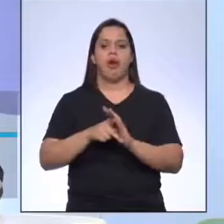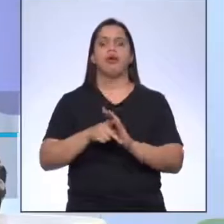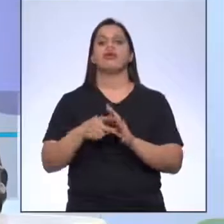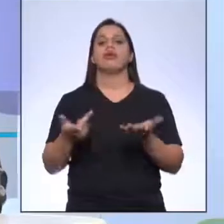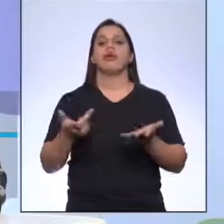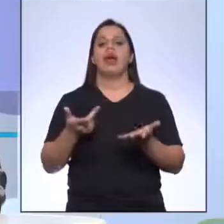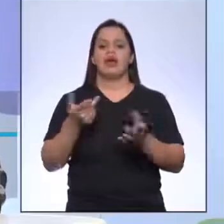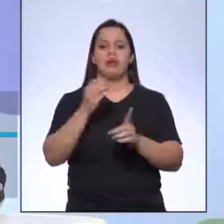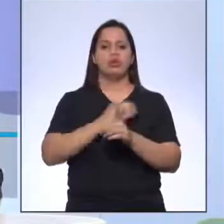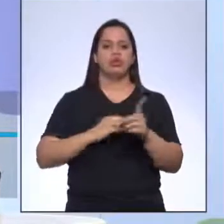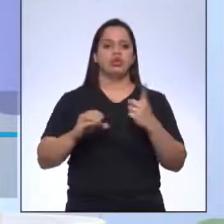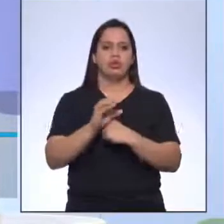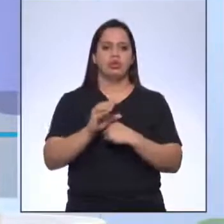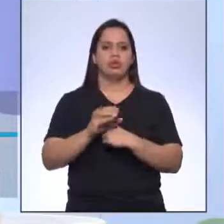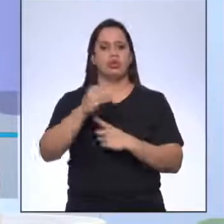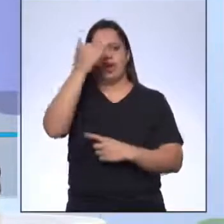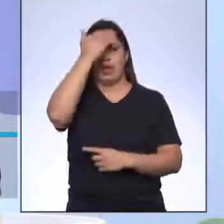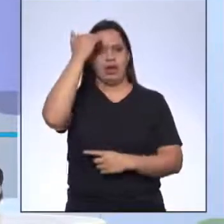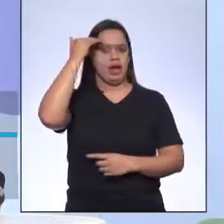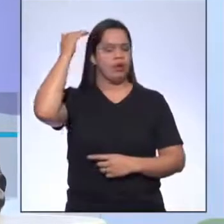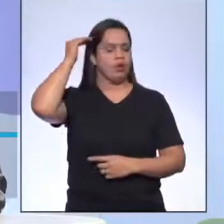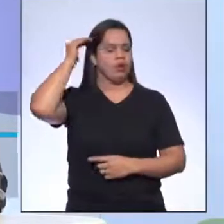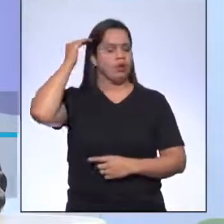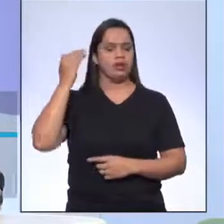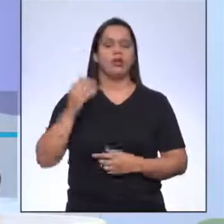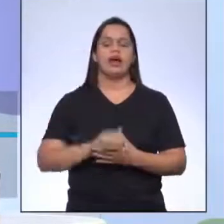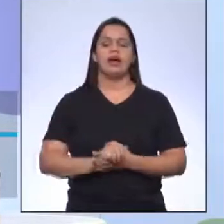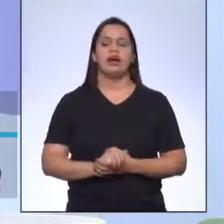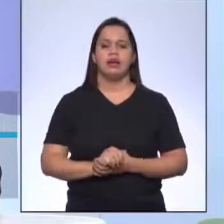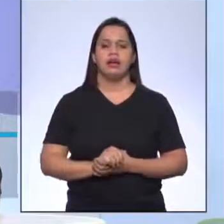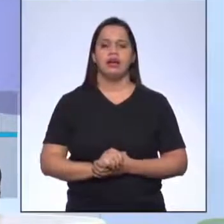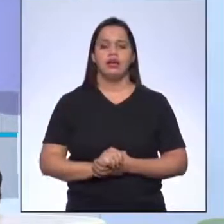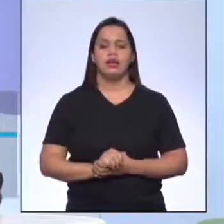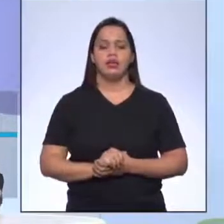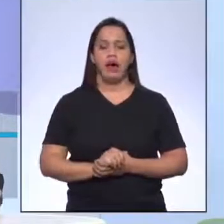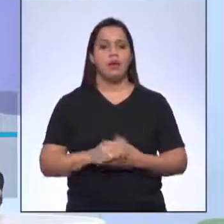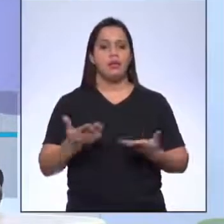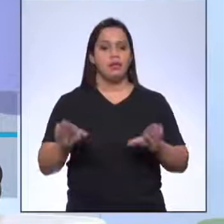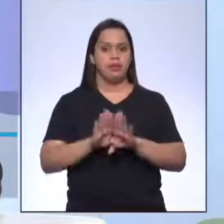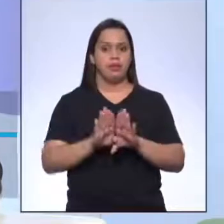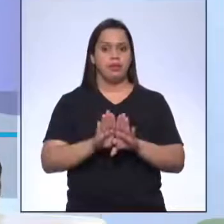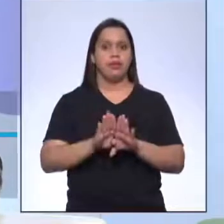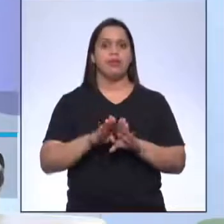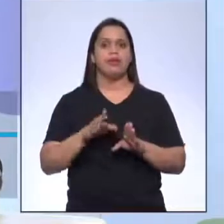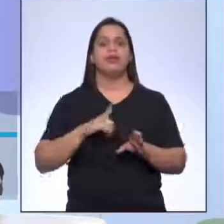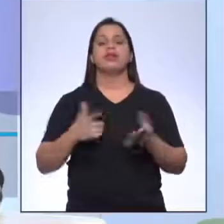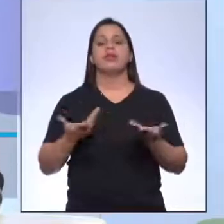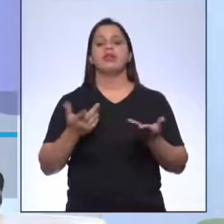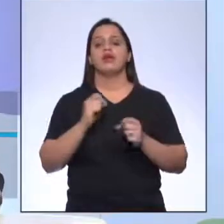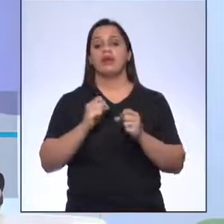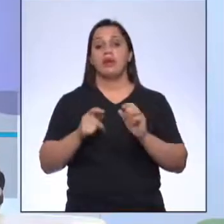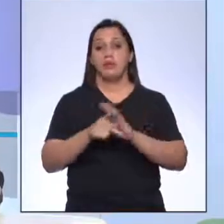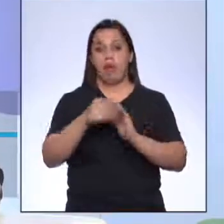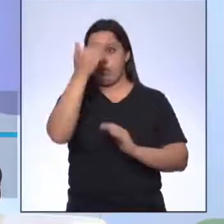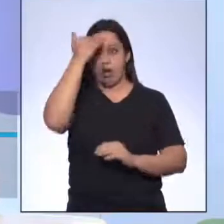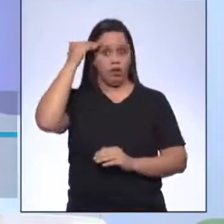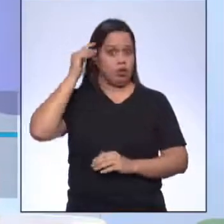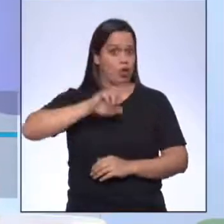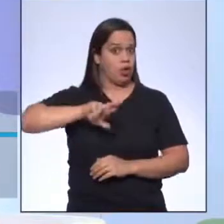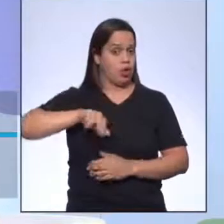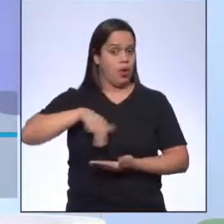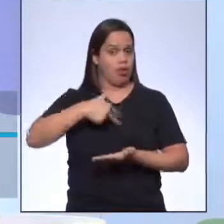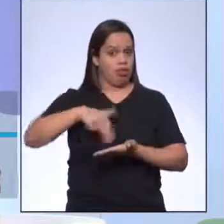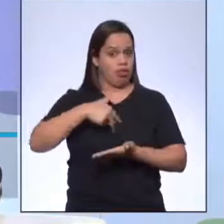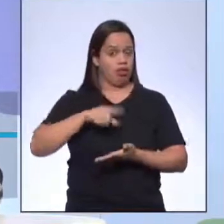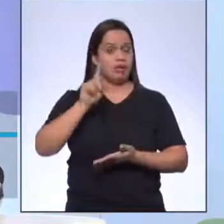né? Realizadas ali em homenagem aos orixás. Entretanto, né, o candomblé, de forma geral, não é uma dança,